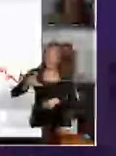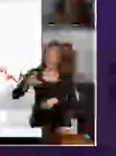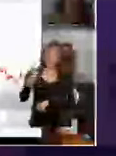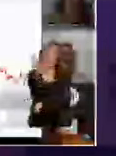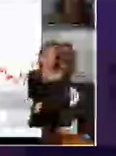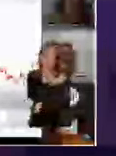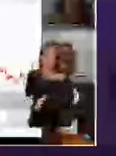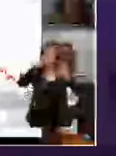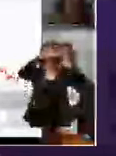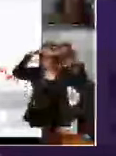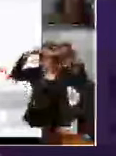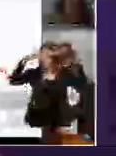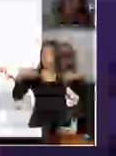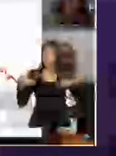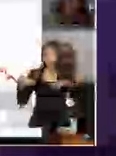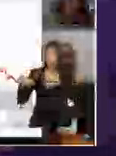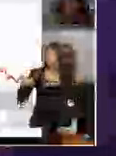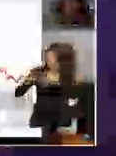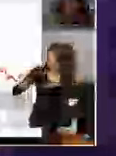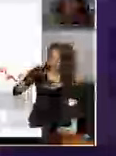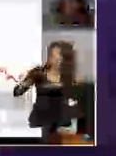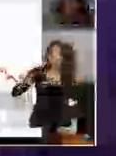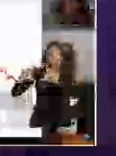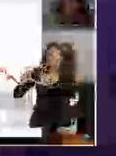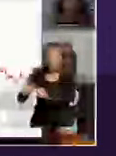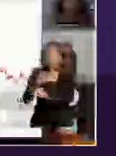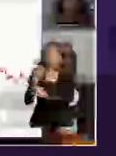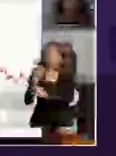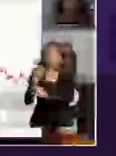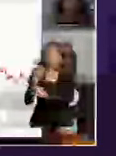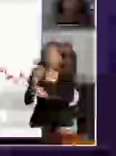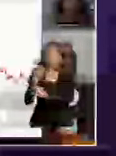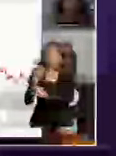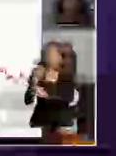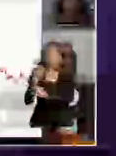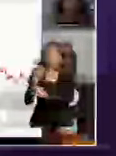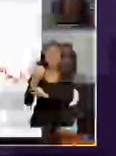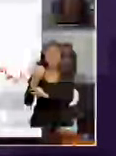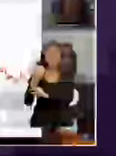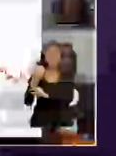adulto, não houve modificação na faixa de média móvel de letalidade, mostrando